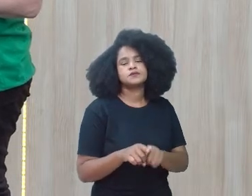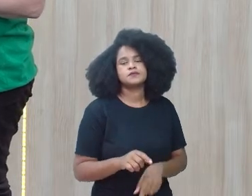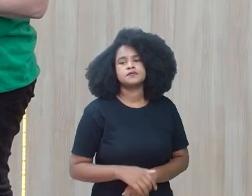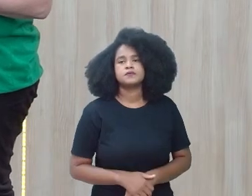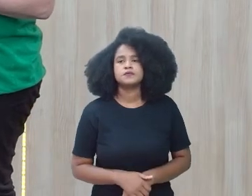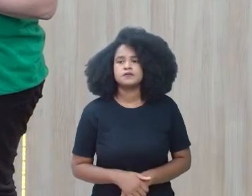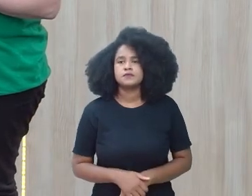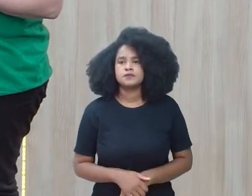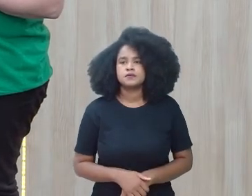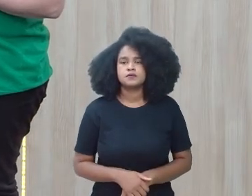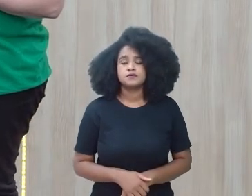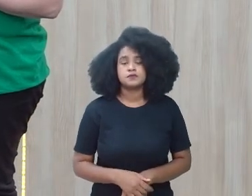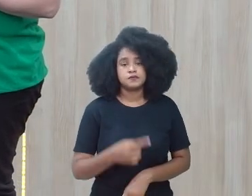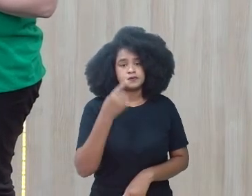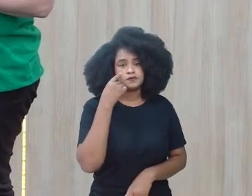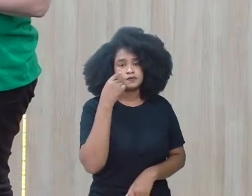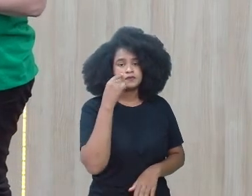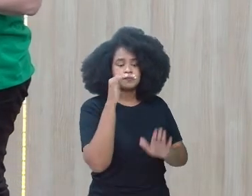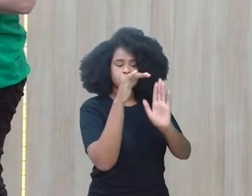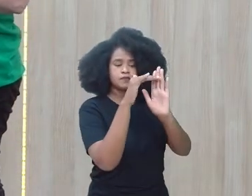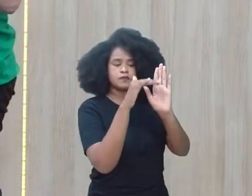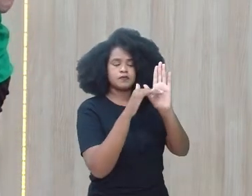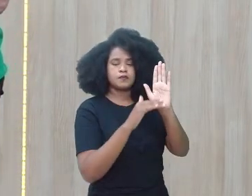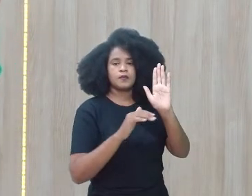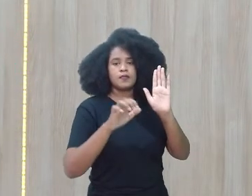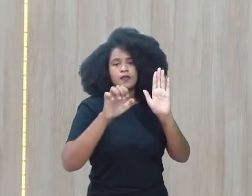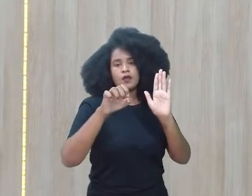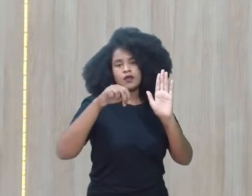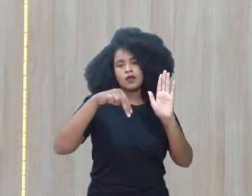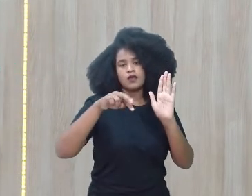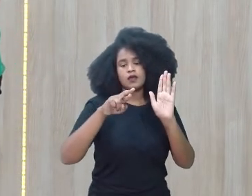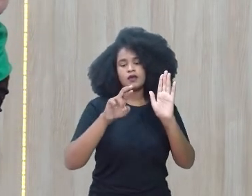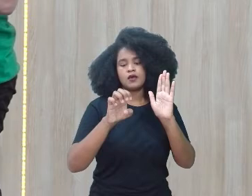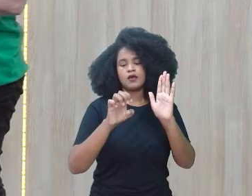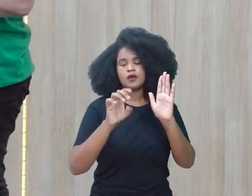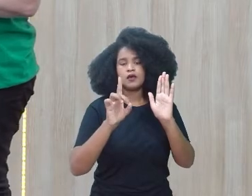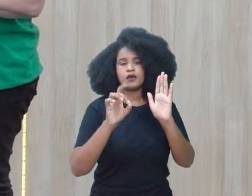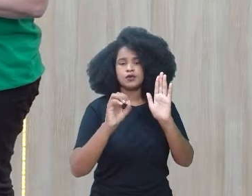figurantes. O enredo é o desenrolar dos